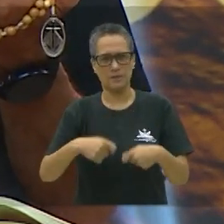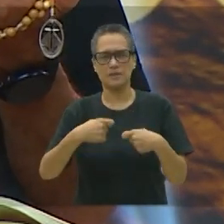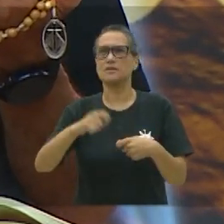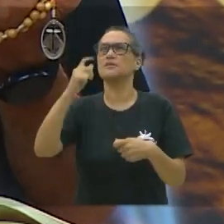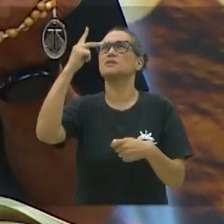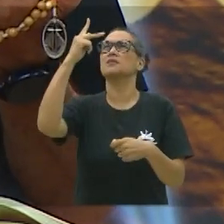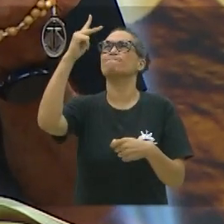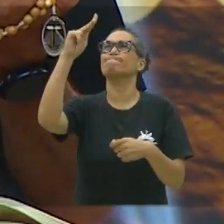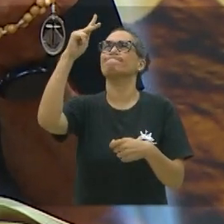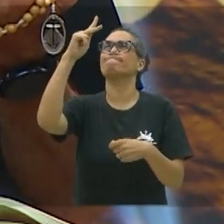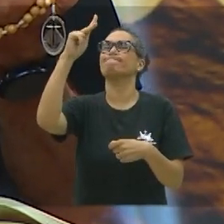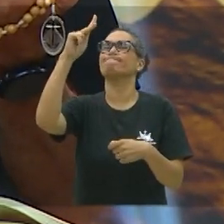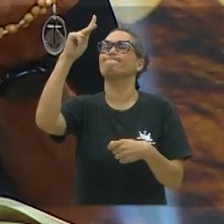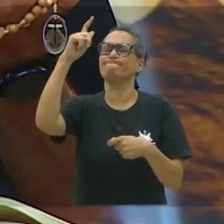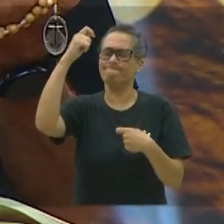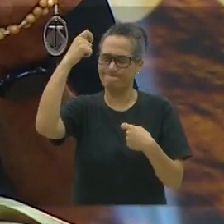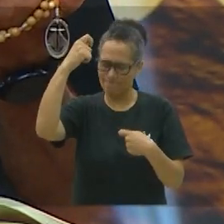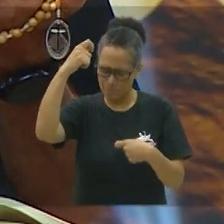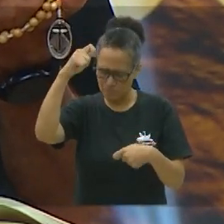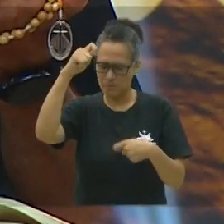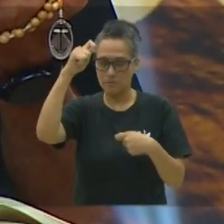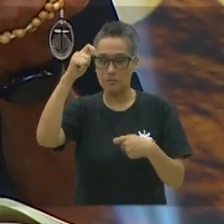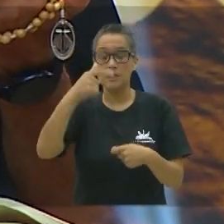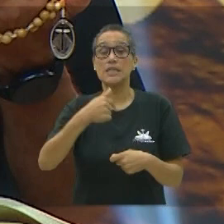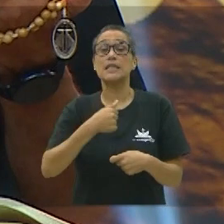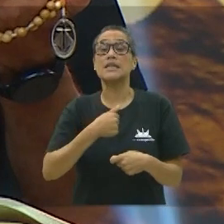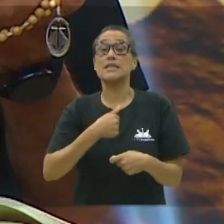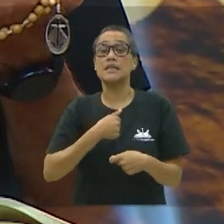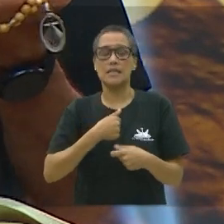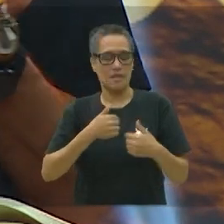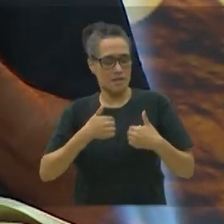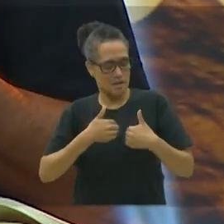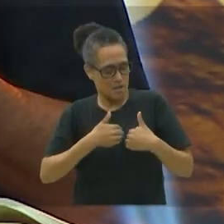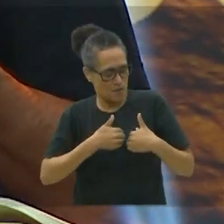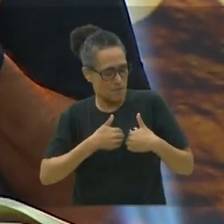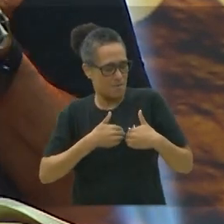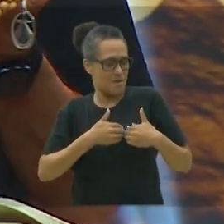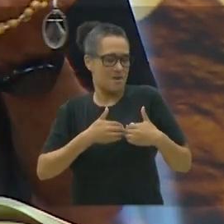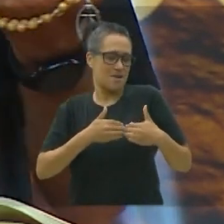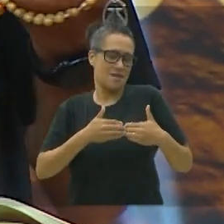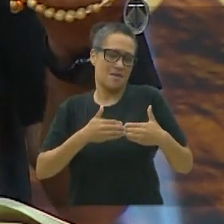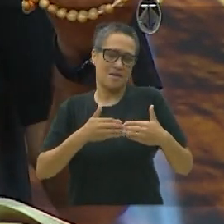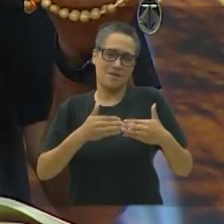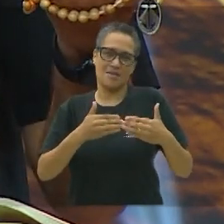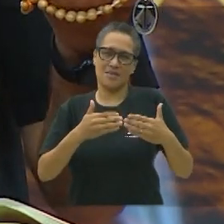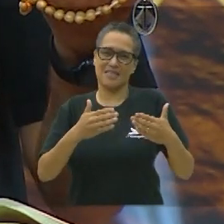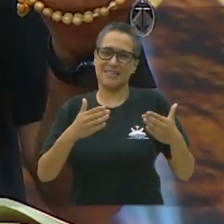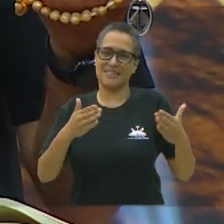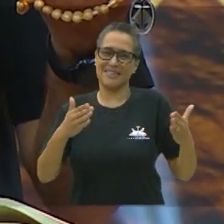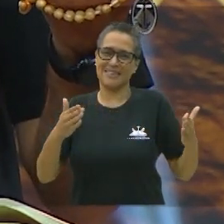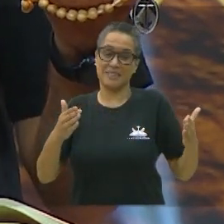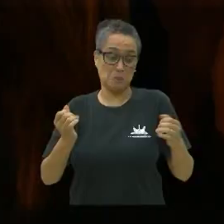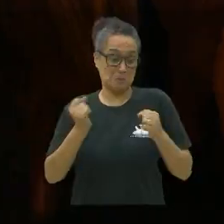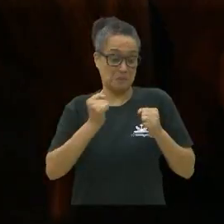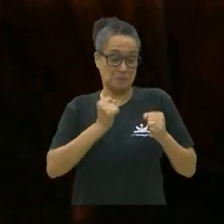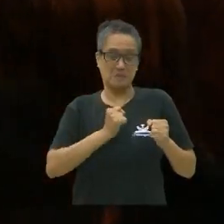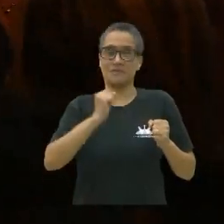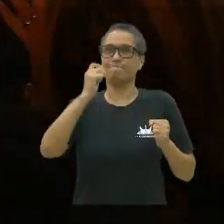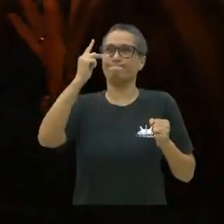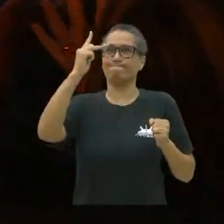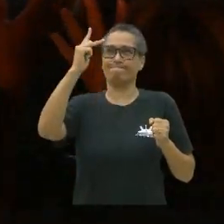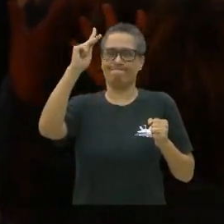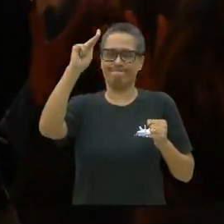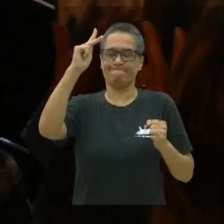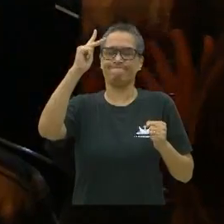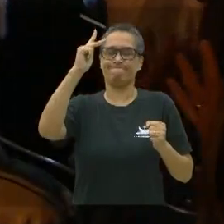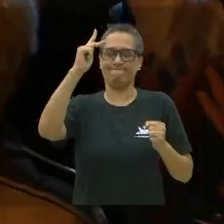nós precisamos de ti. Eu me abro, eu me abro ao teu poder, ao